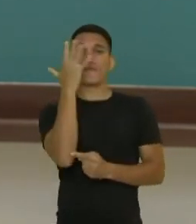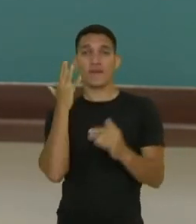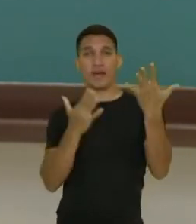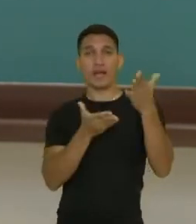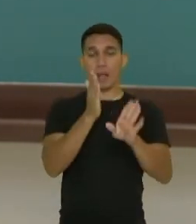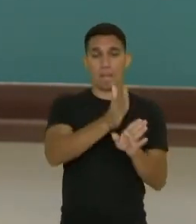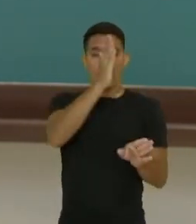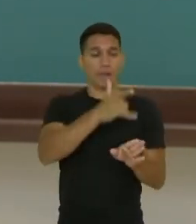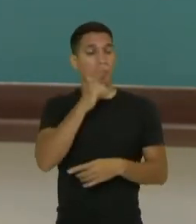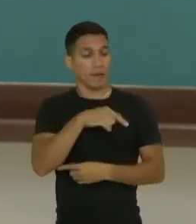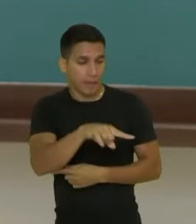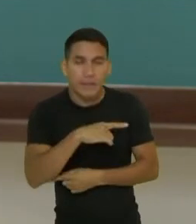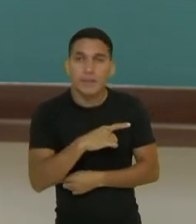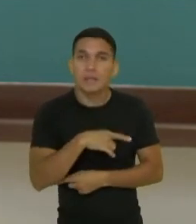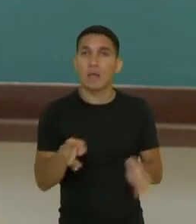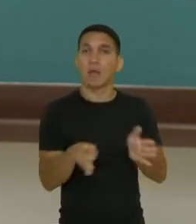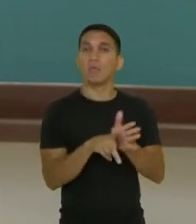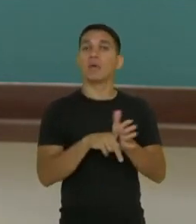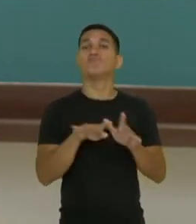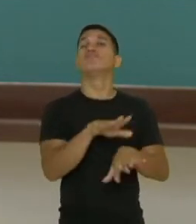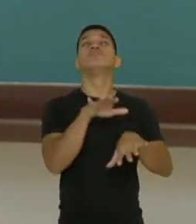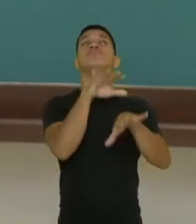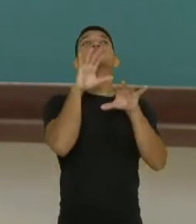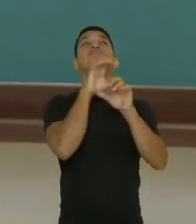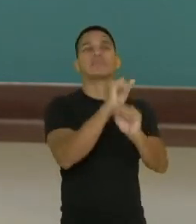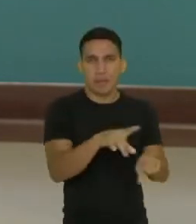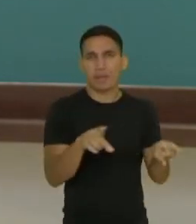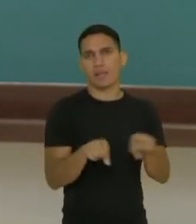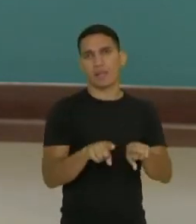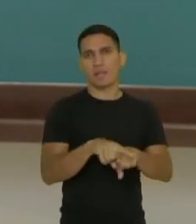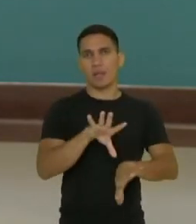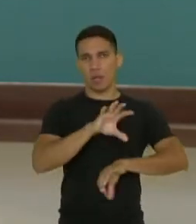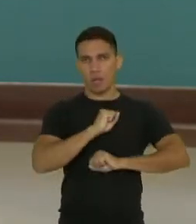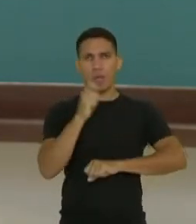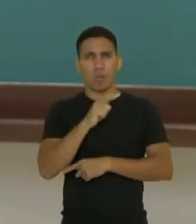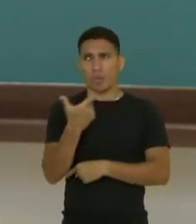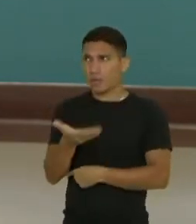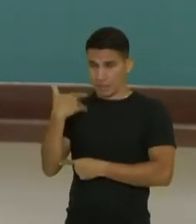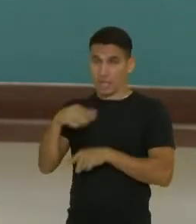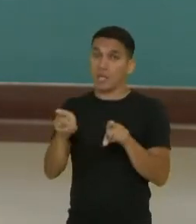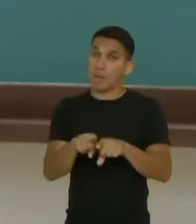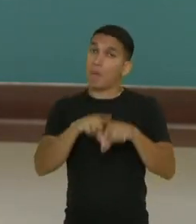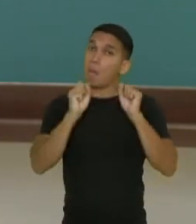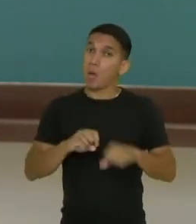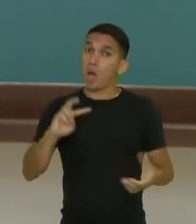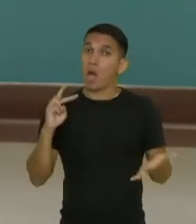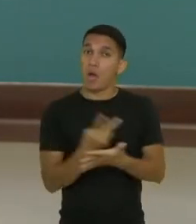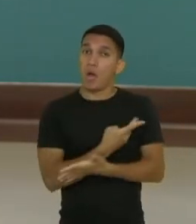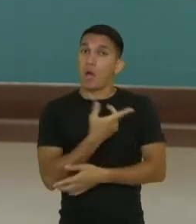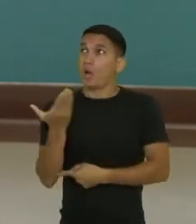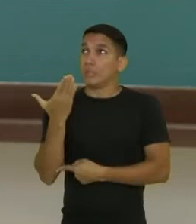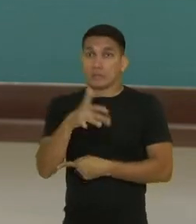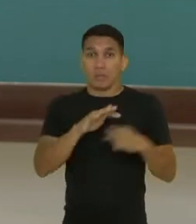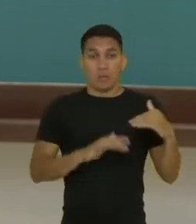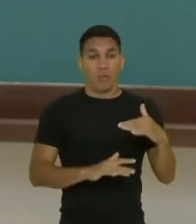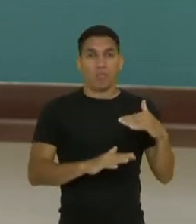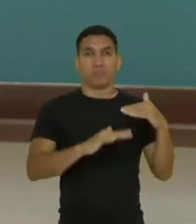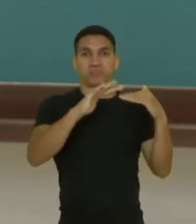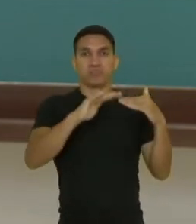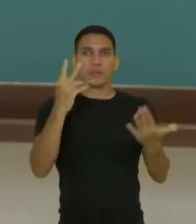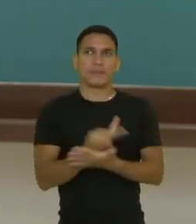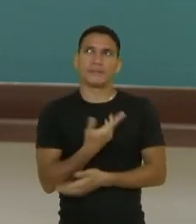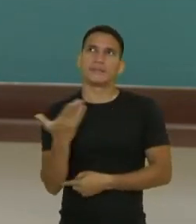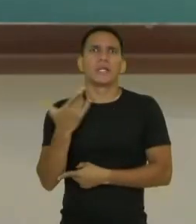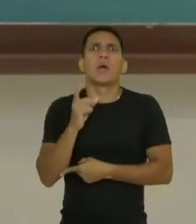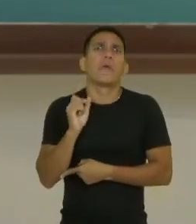uma área de possível respiro e até absorção, o que também pode provocar enchentes nessa região. Ou seja,